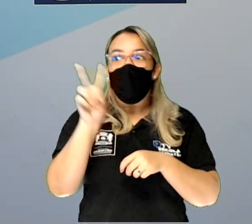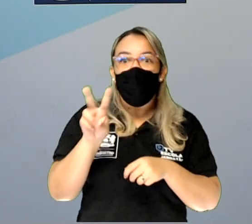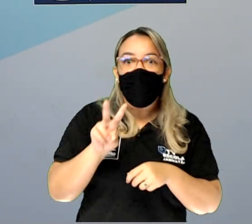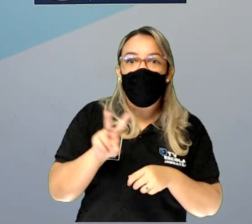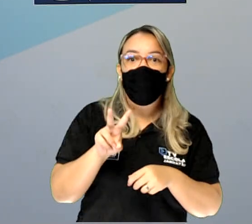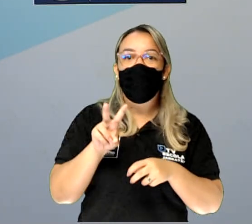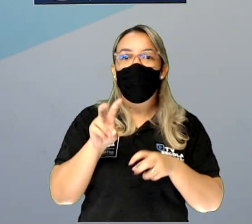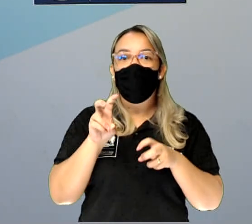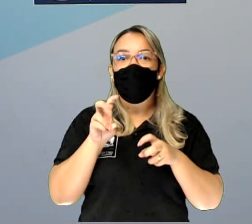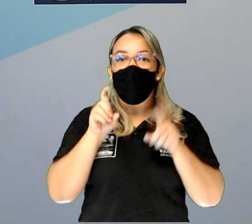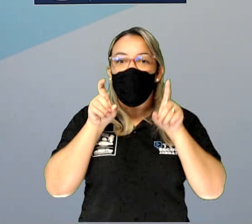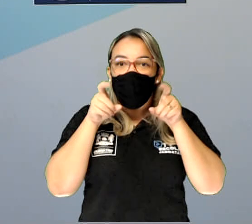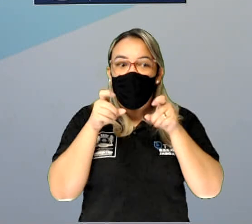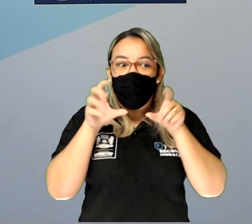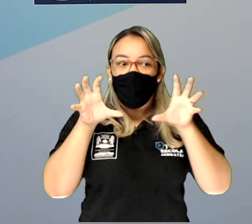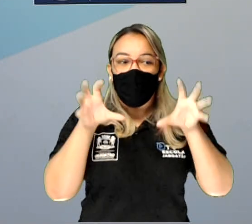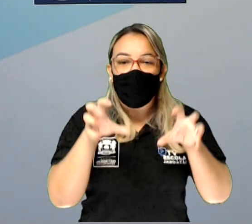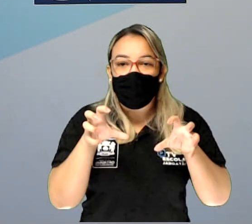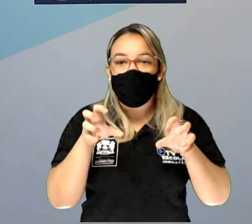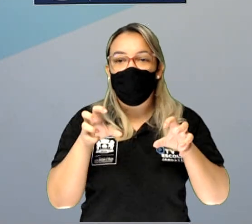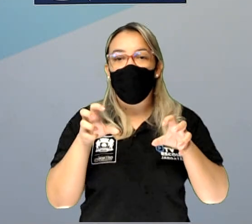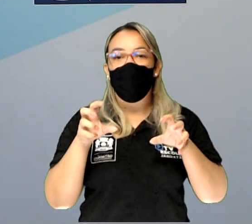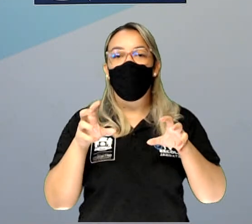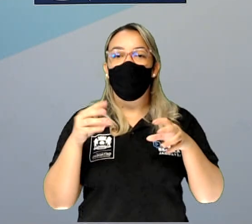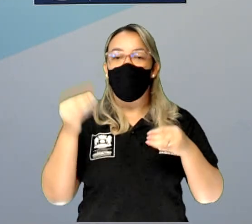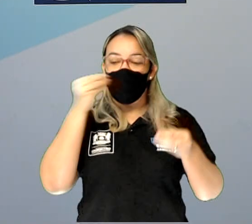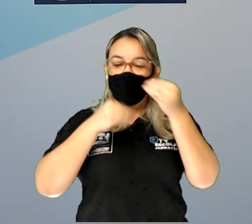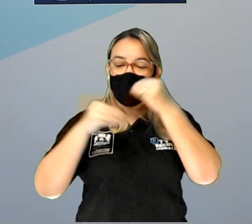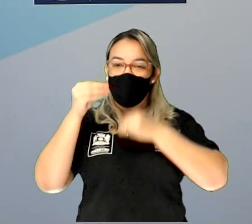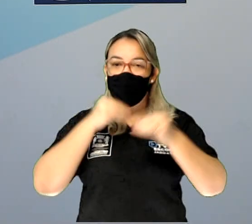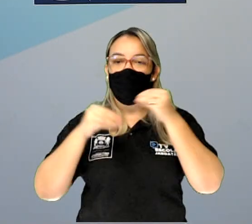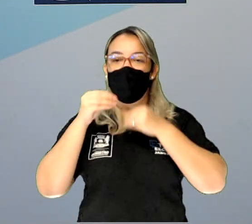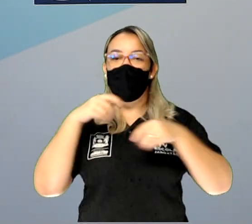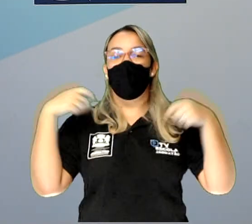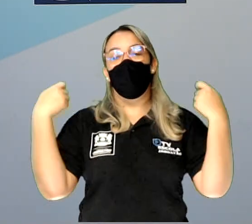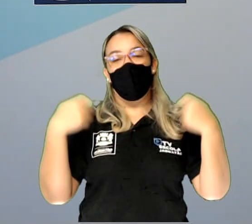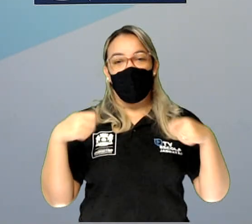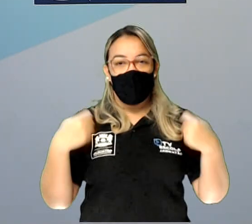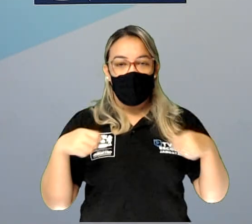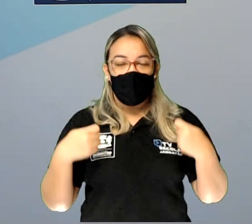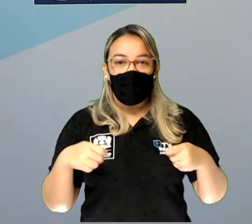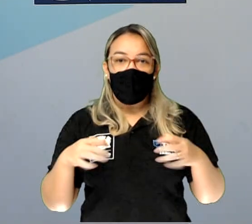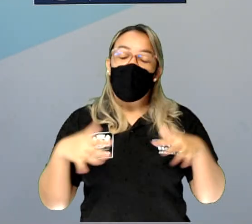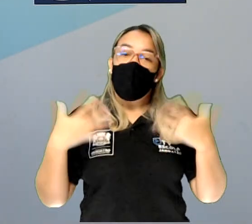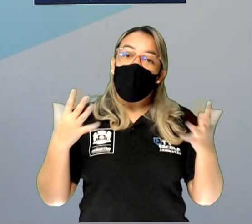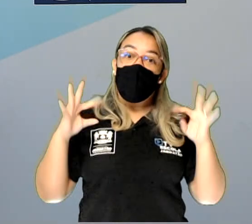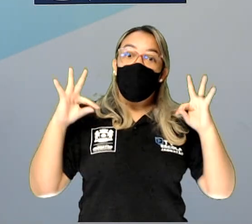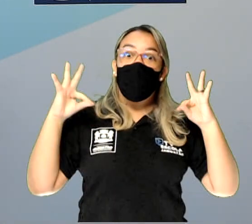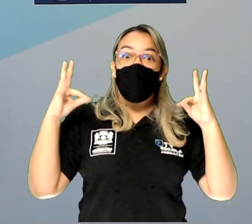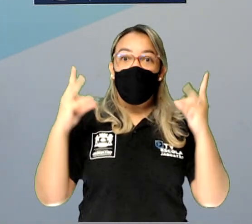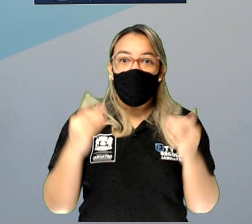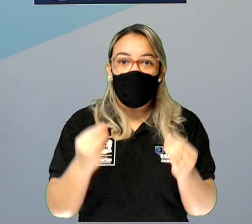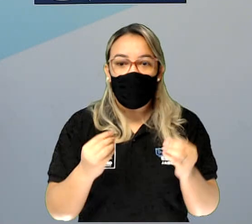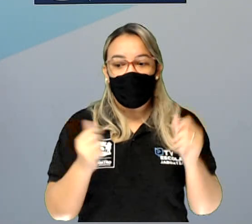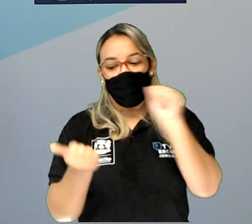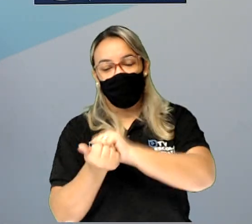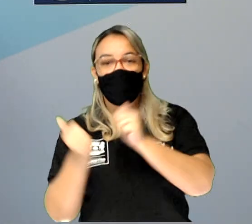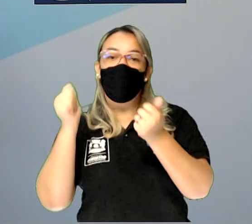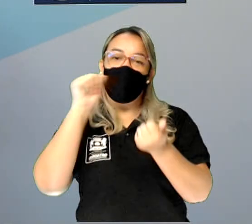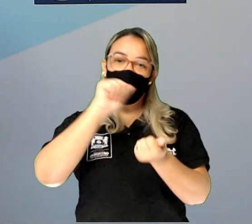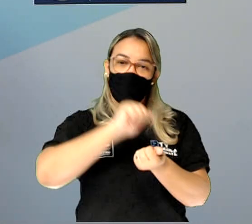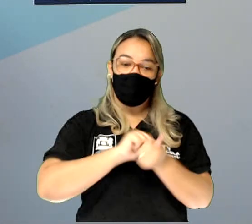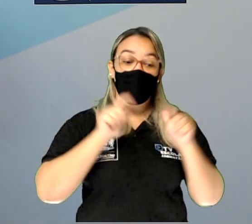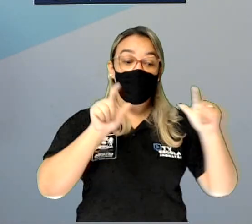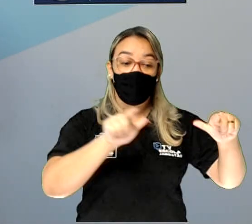suas presas, para eles poderem ter o alimento que eles precisam. Então, tudo é adaptável para